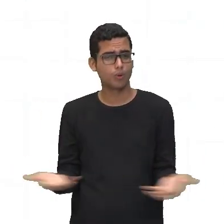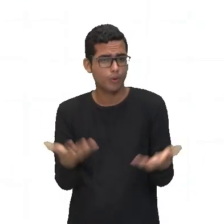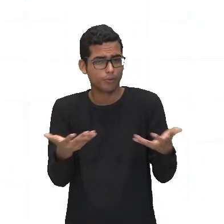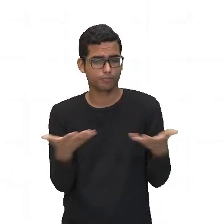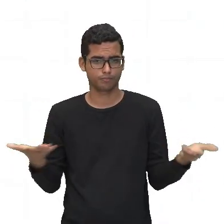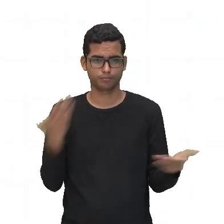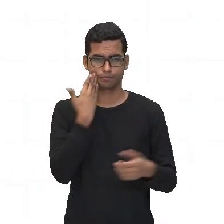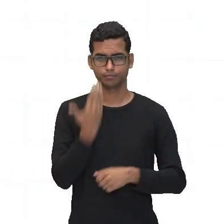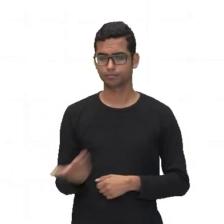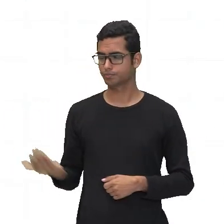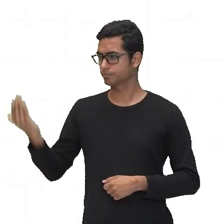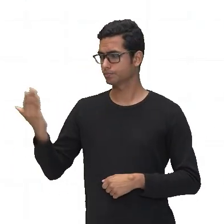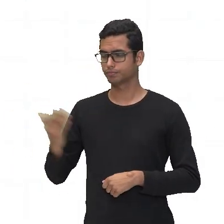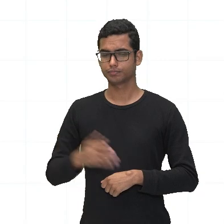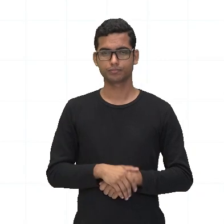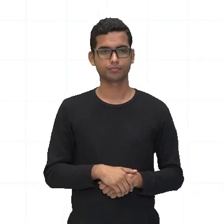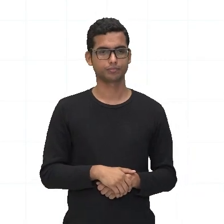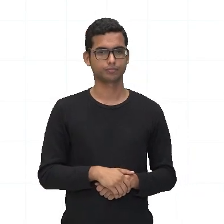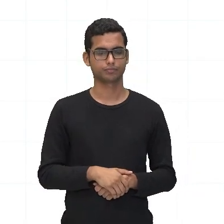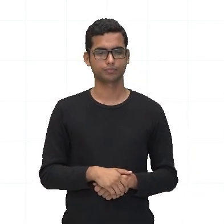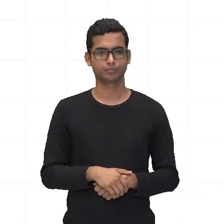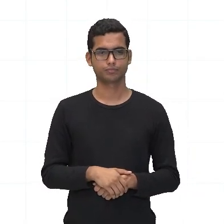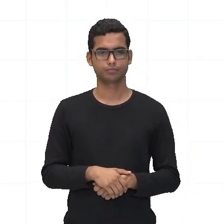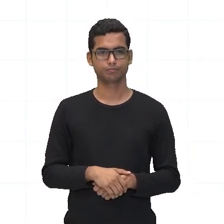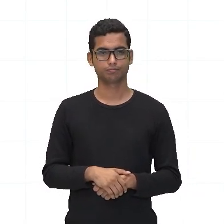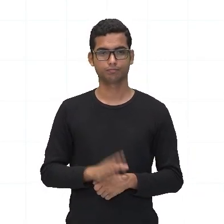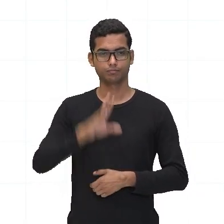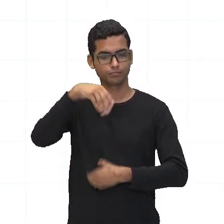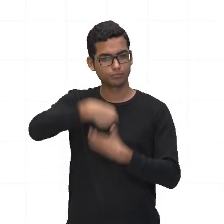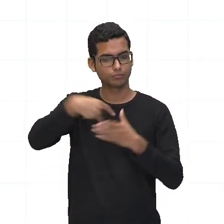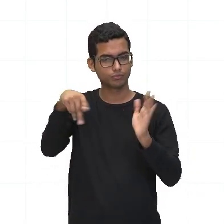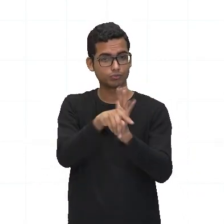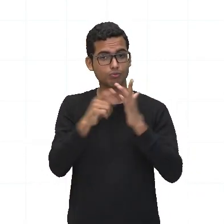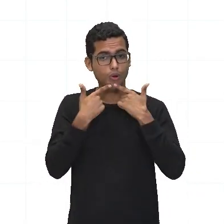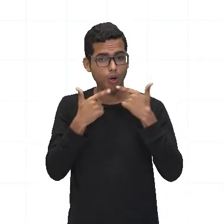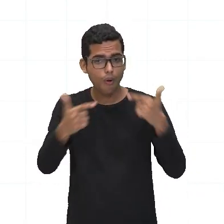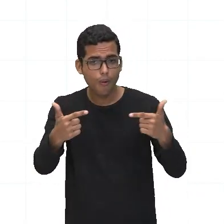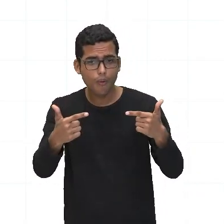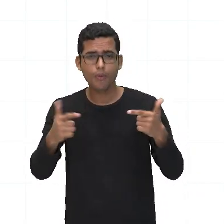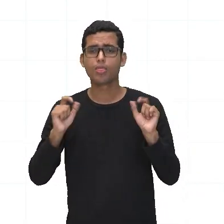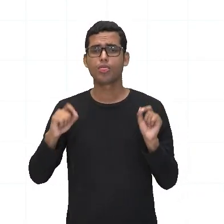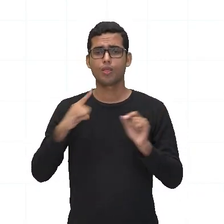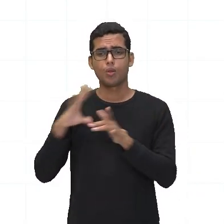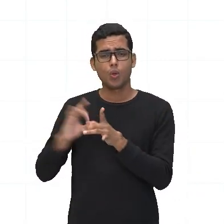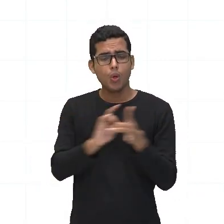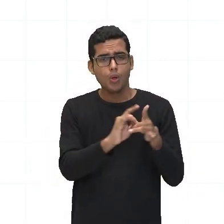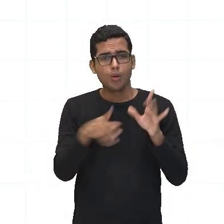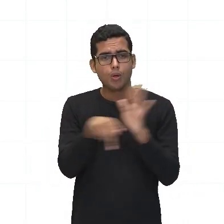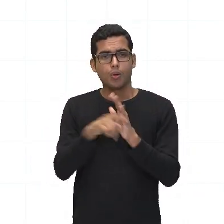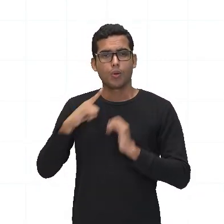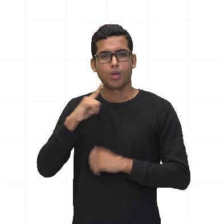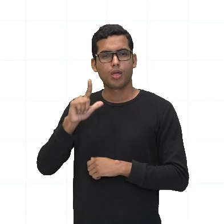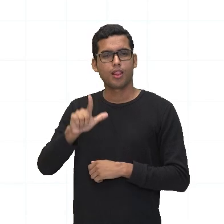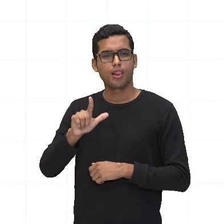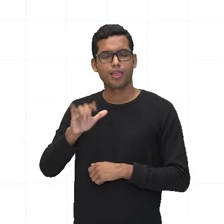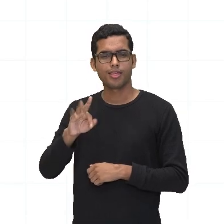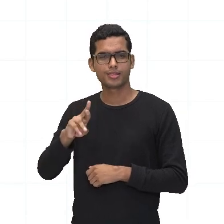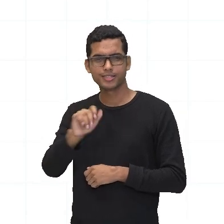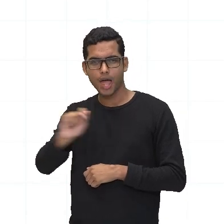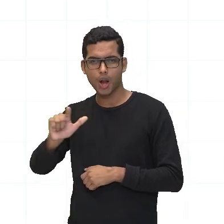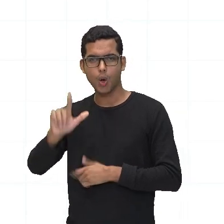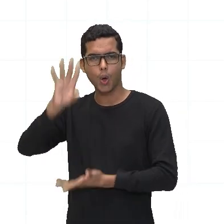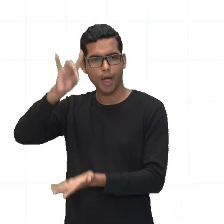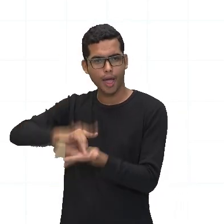veja, nós temos na linguagem, né, a linguagem tem o sentido literal e tem